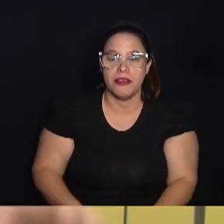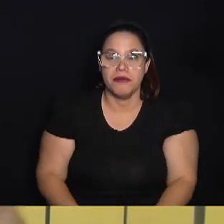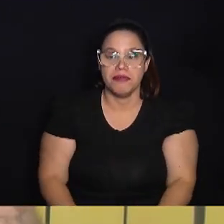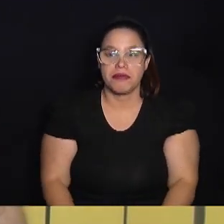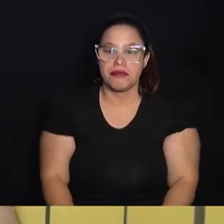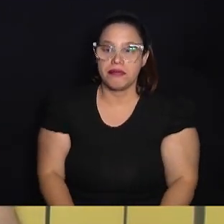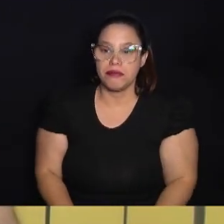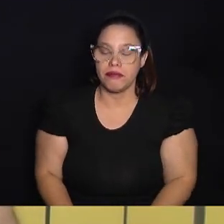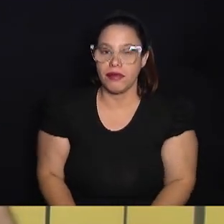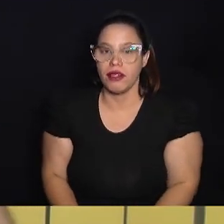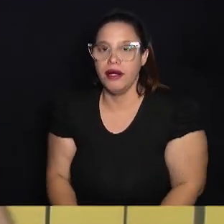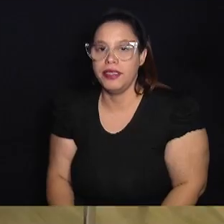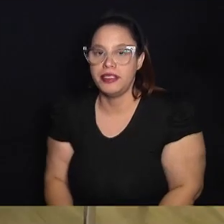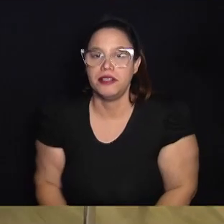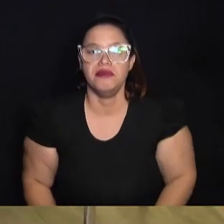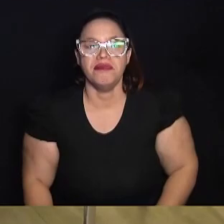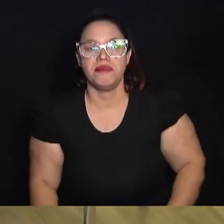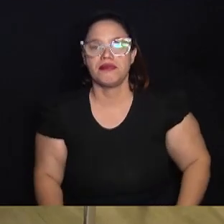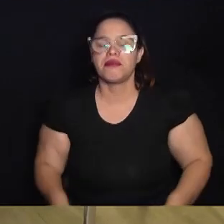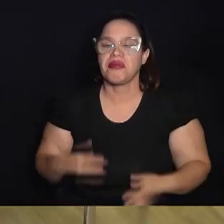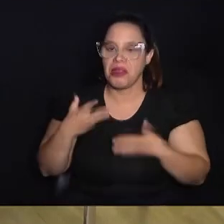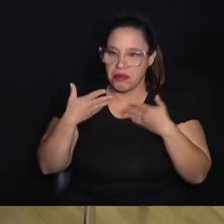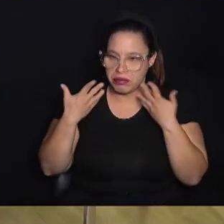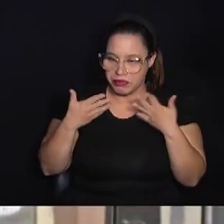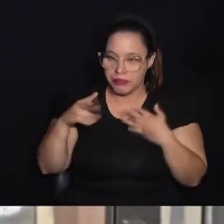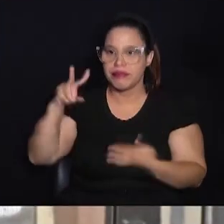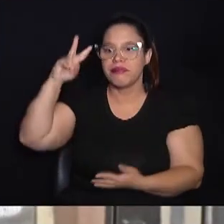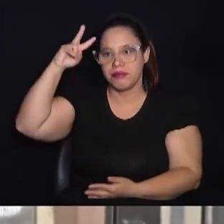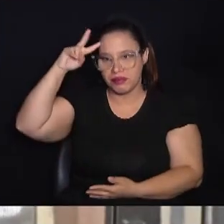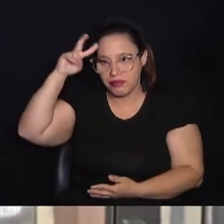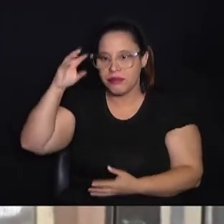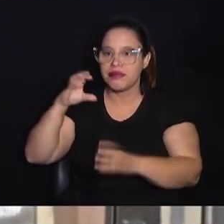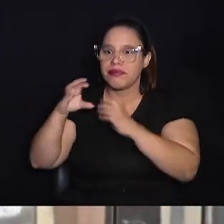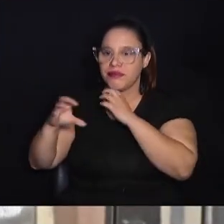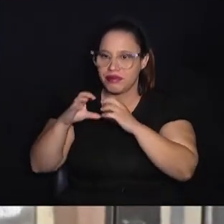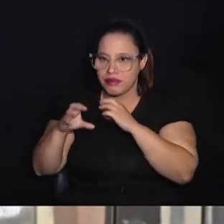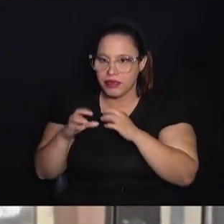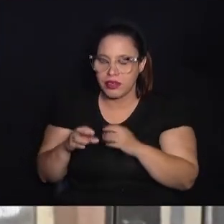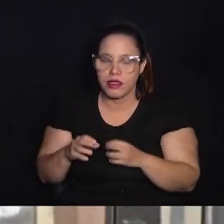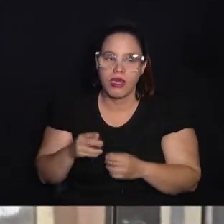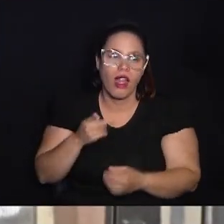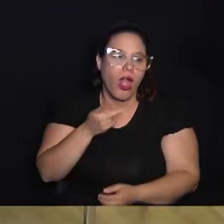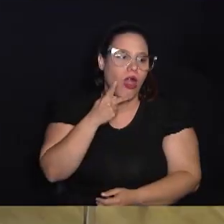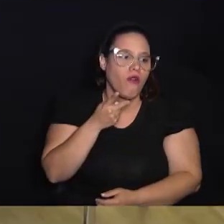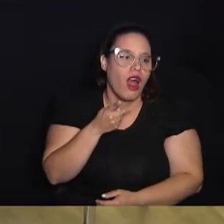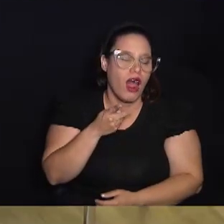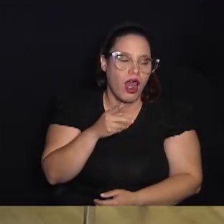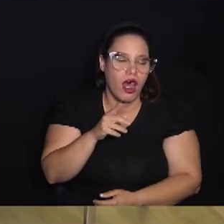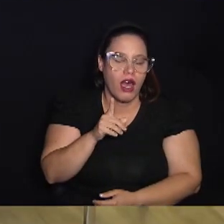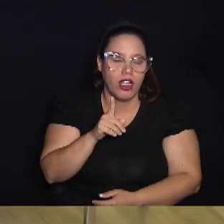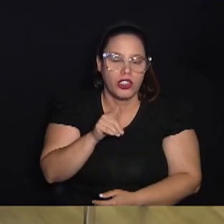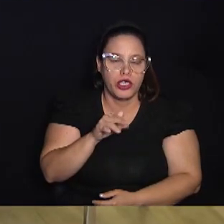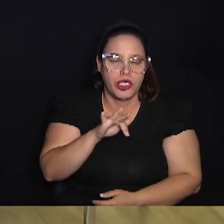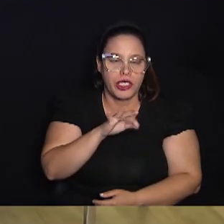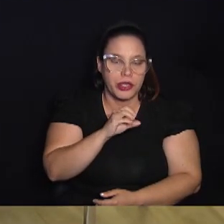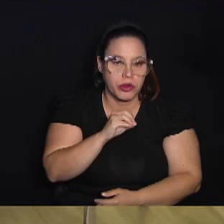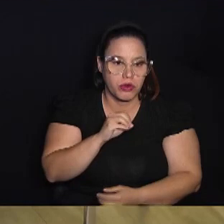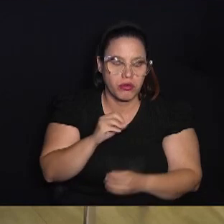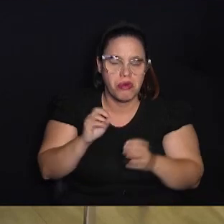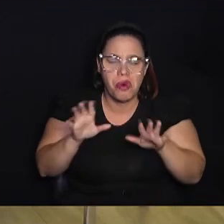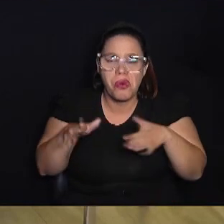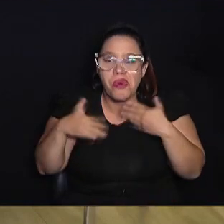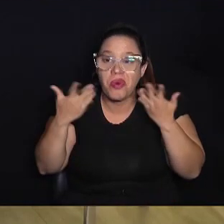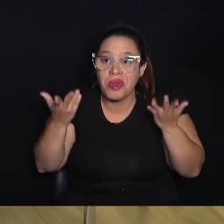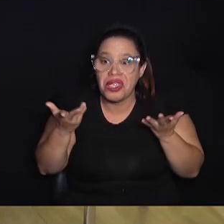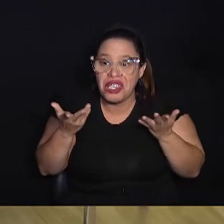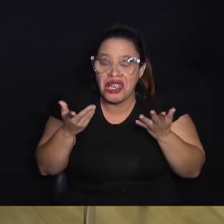mais ou menos isso é tem muita história para contar bem bacana vamos falar l com o Diego também o que é o campo história conta pra galera que tá